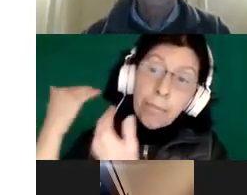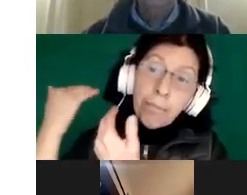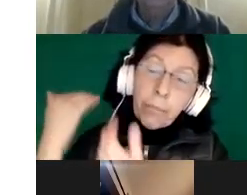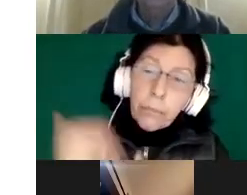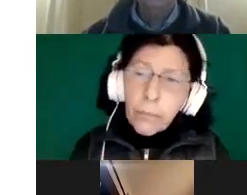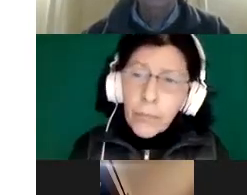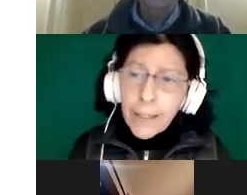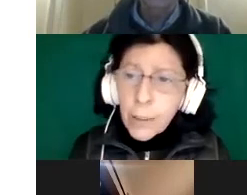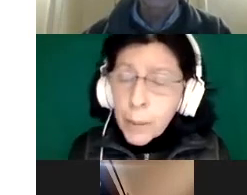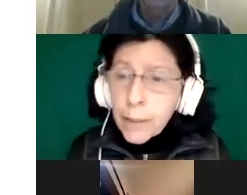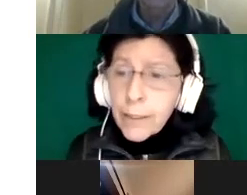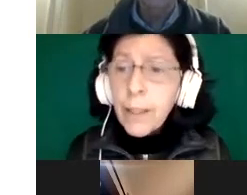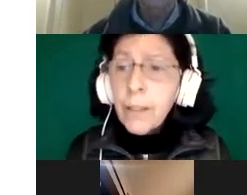essa